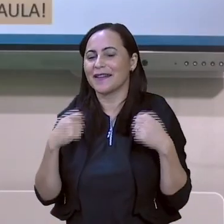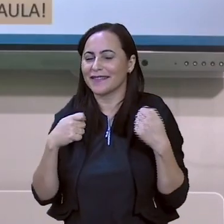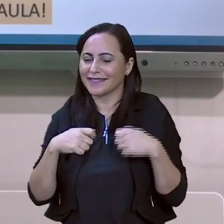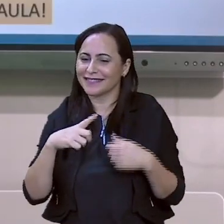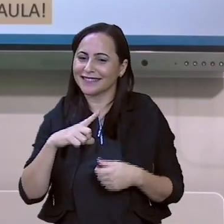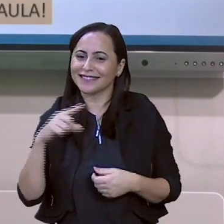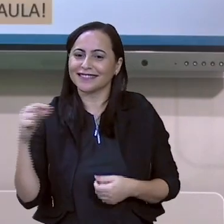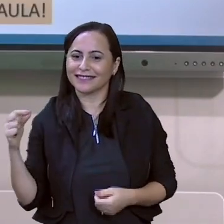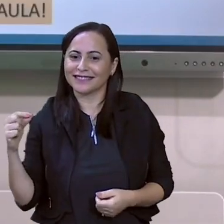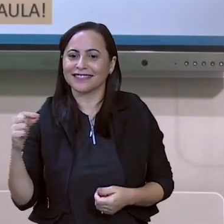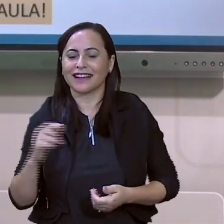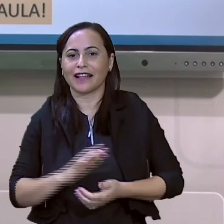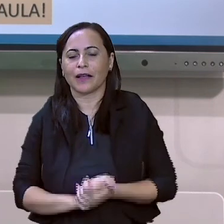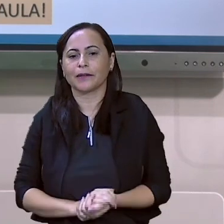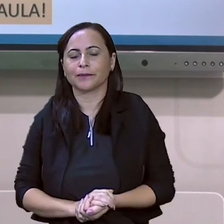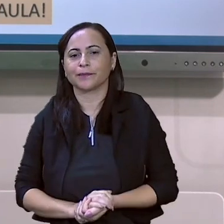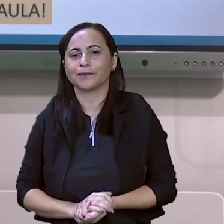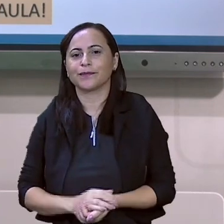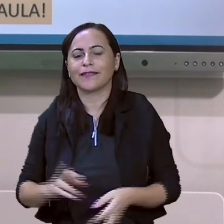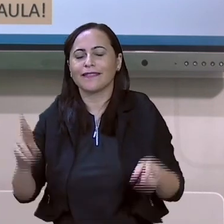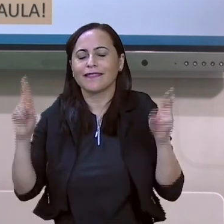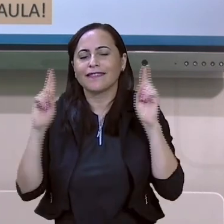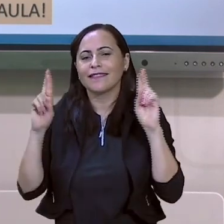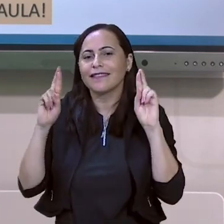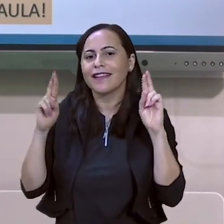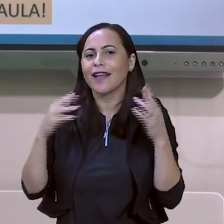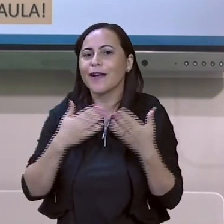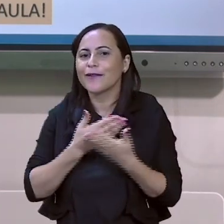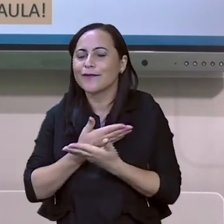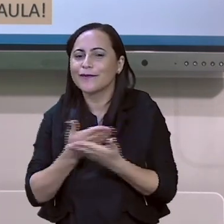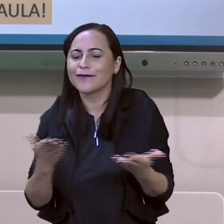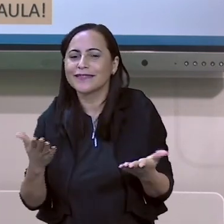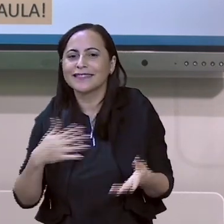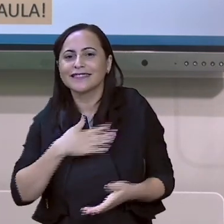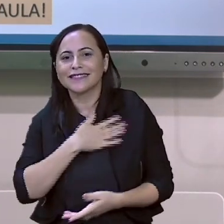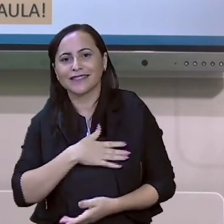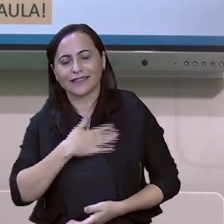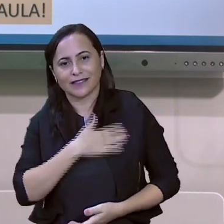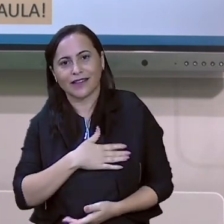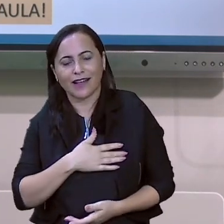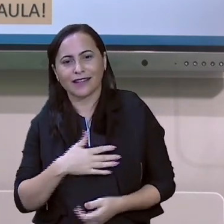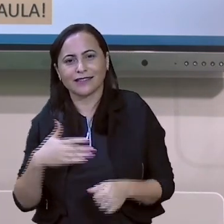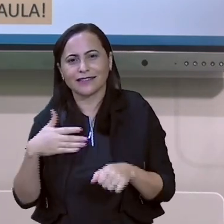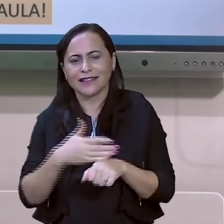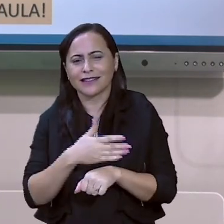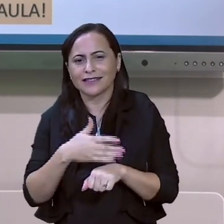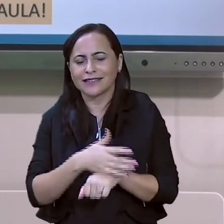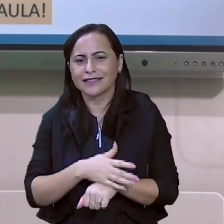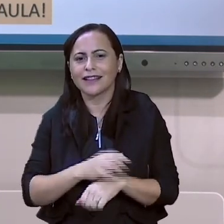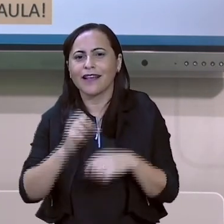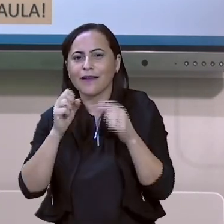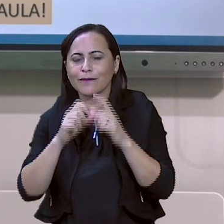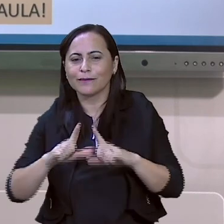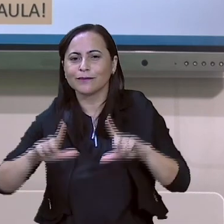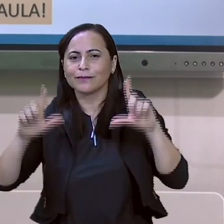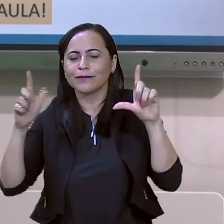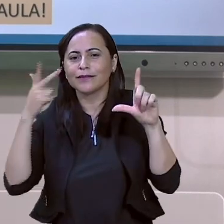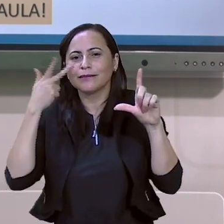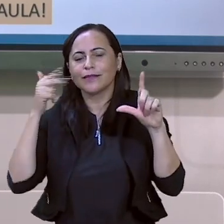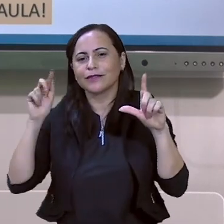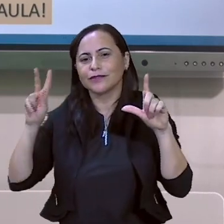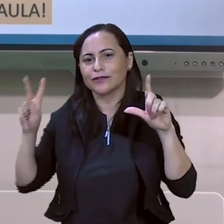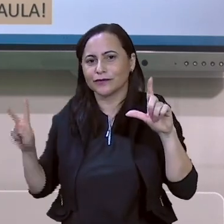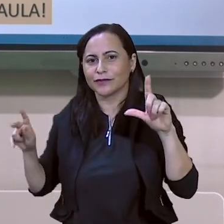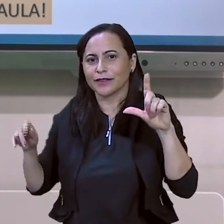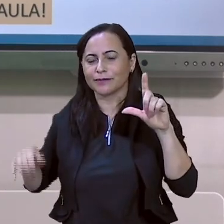embora. Espero que vocês tenham gostado da nossa aula. Visitem a nossa plataforma SmartGV, não deixe de visitar. Vai